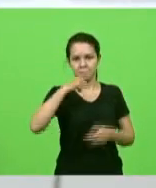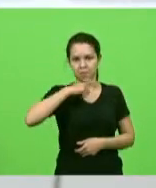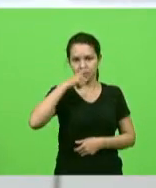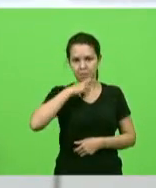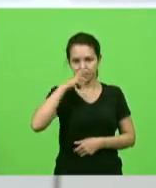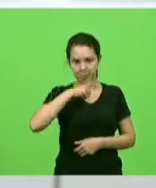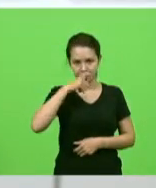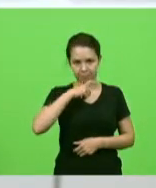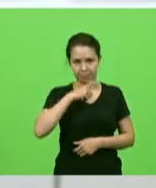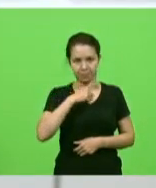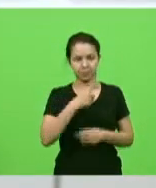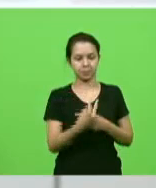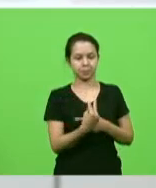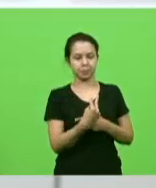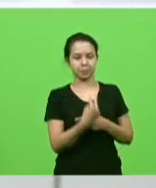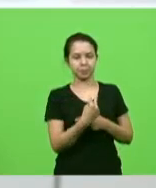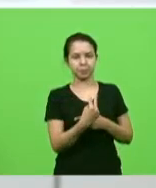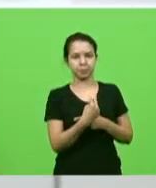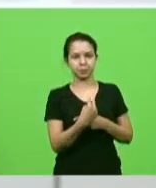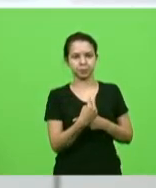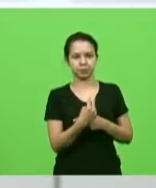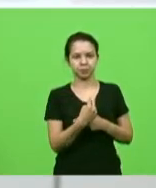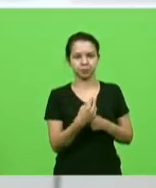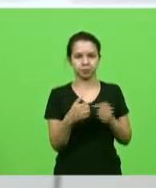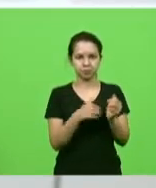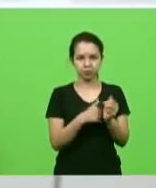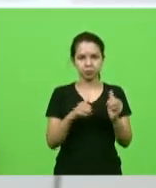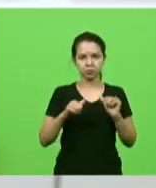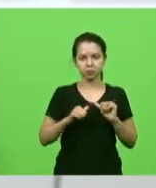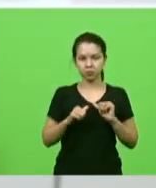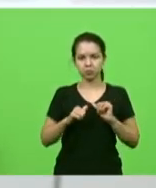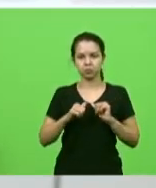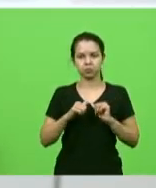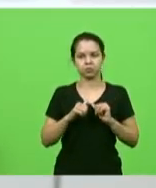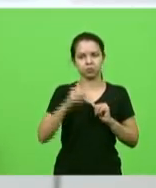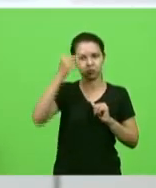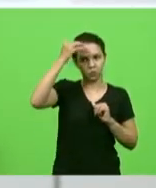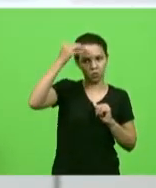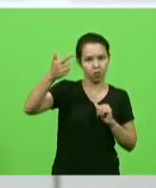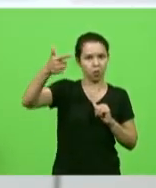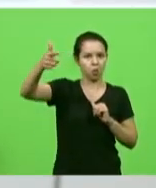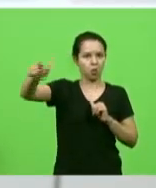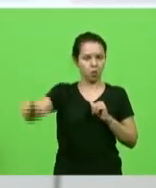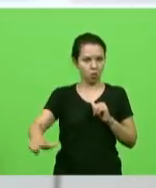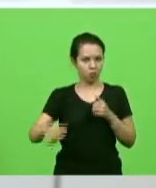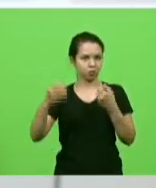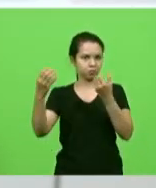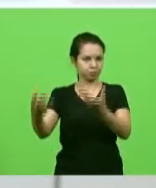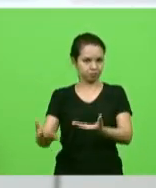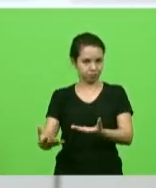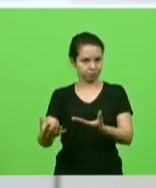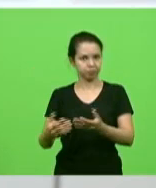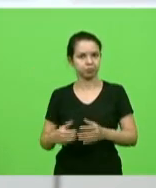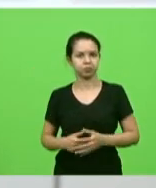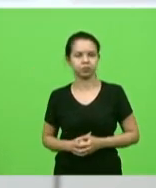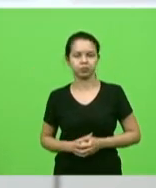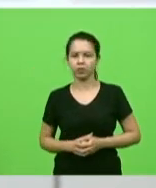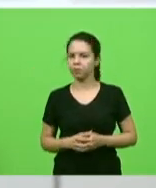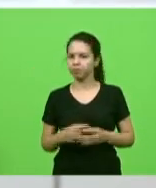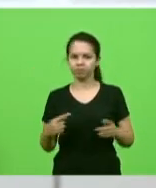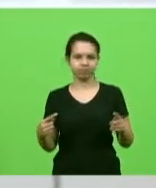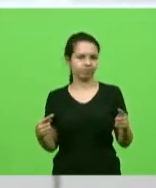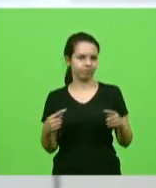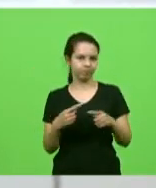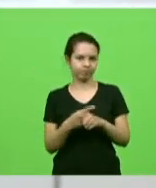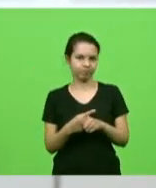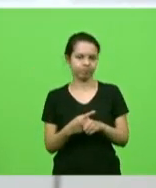mentir conta a identidade ou imputar a produto a outrem torna-se inviável conceber que é uma